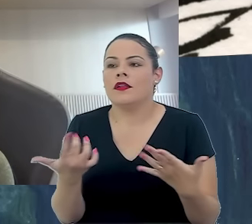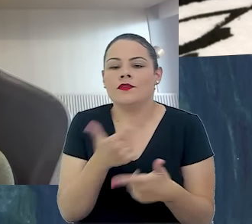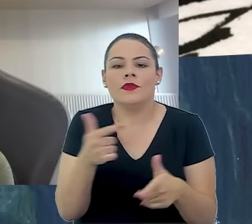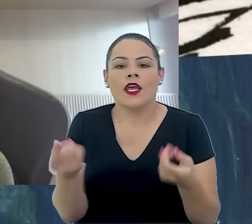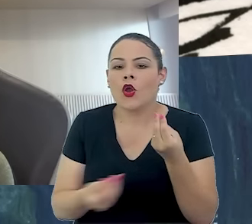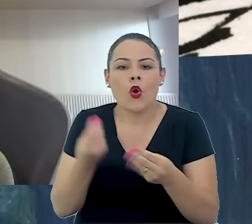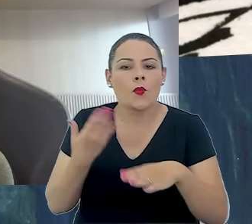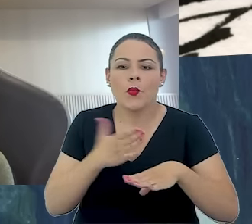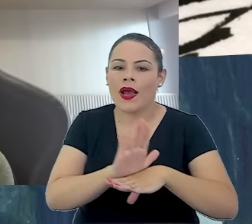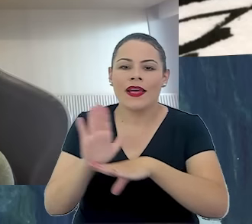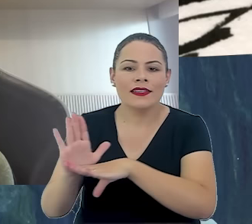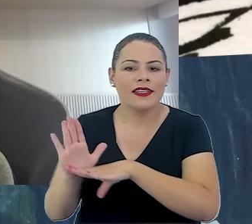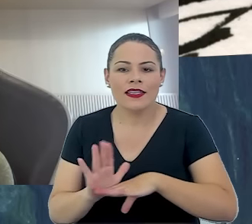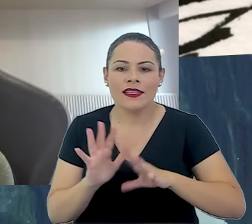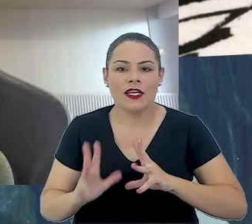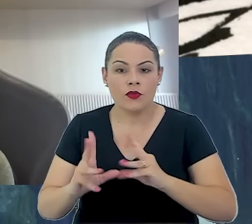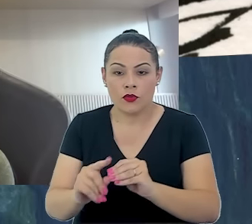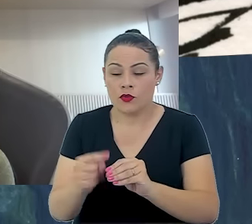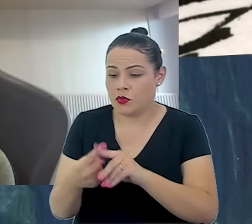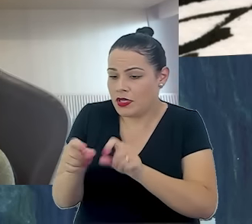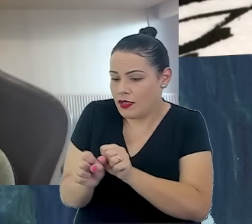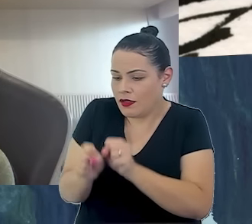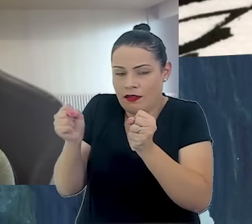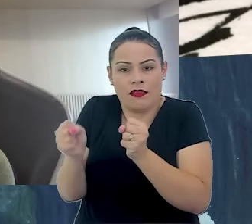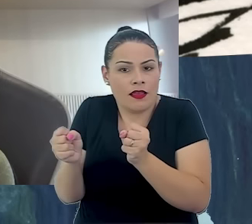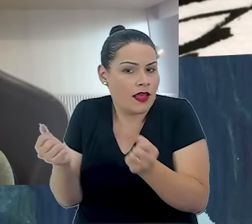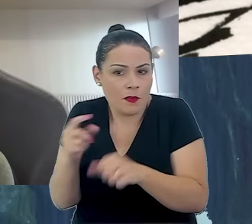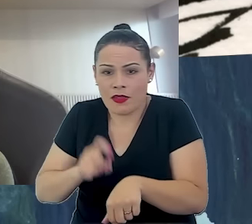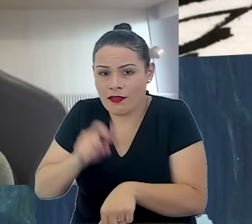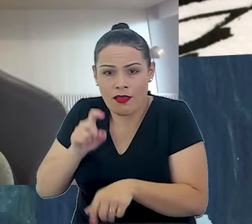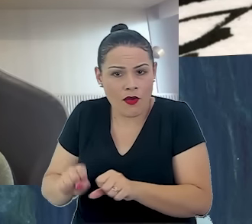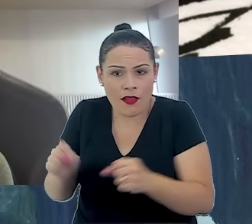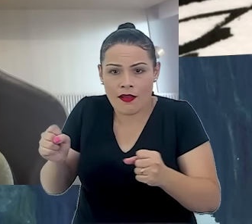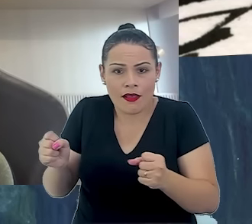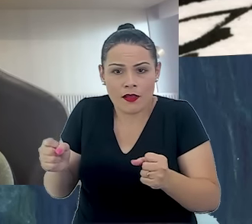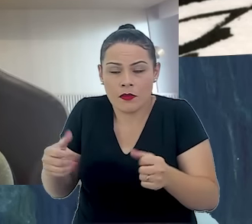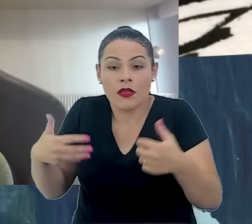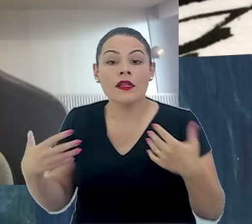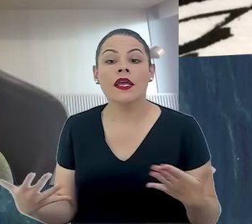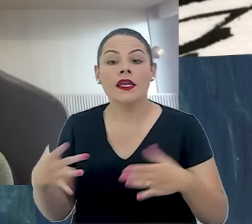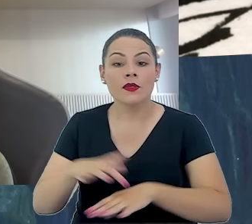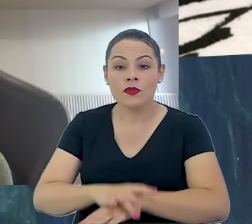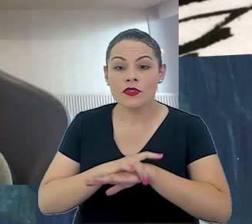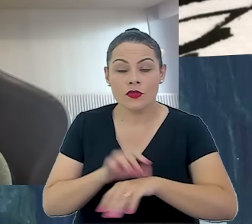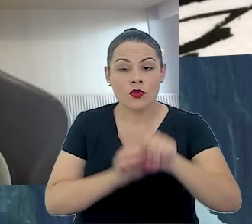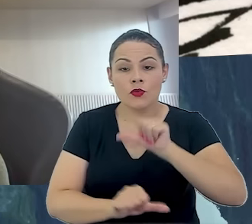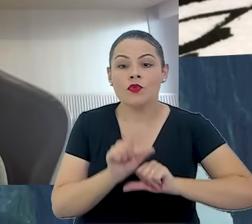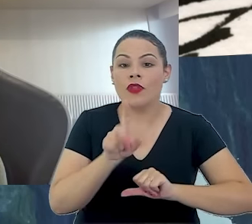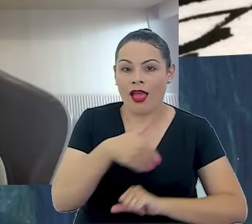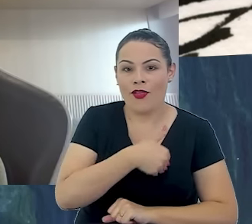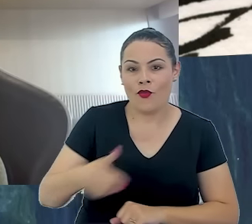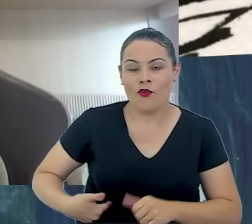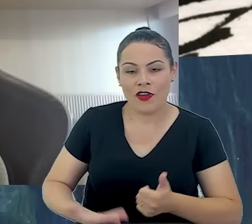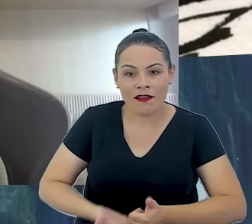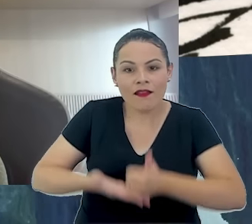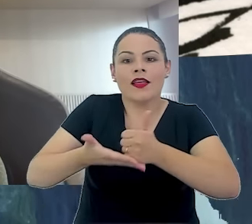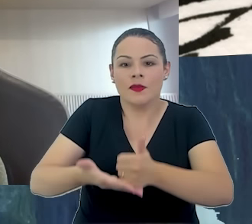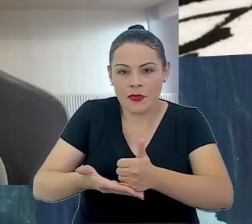como arcar né você quebra de imediato E aí o seguro vira o governo quer dizer